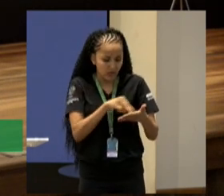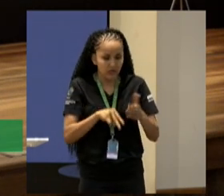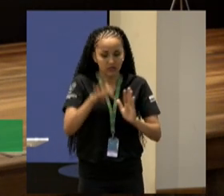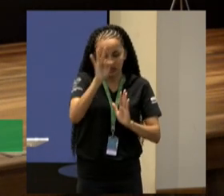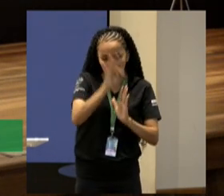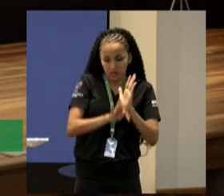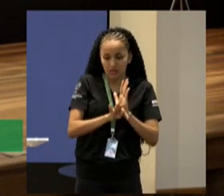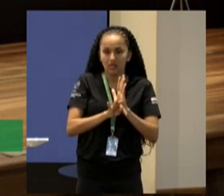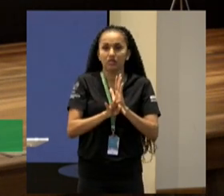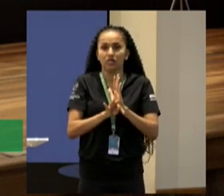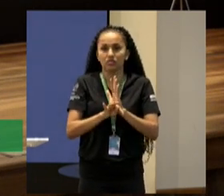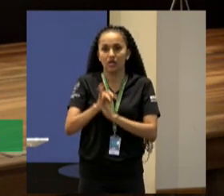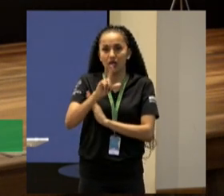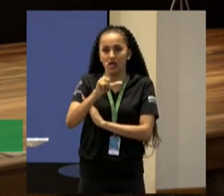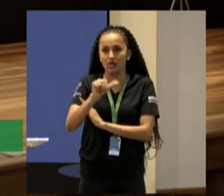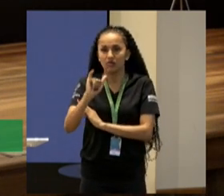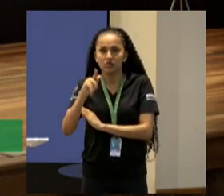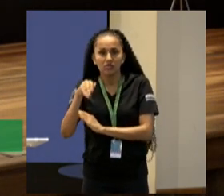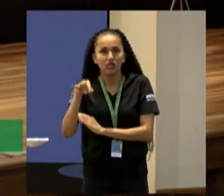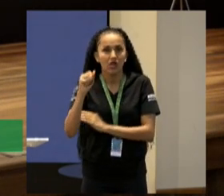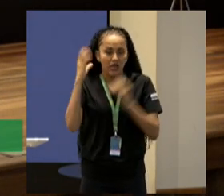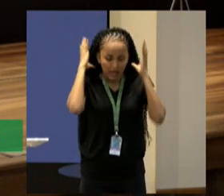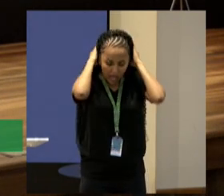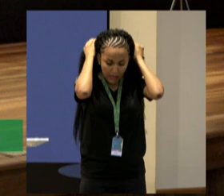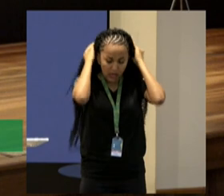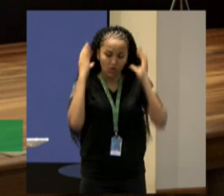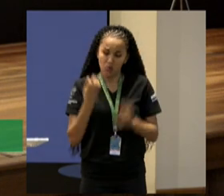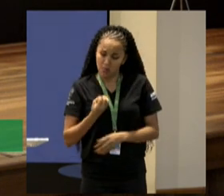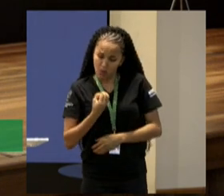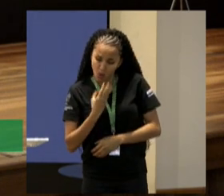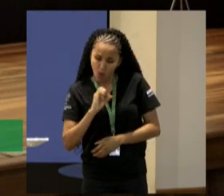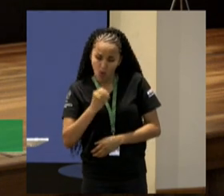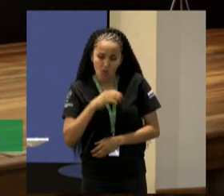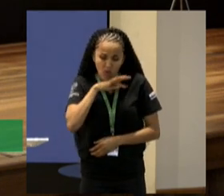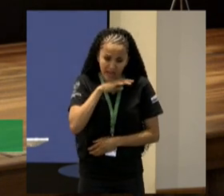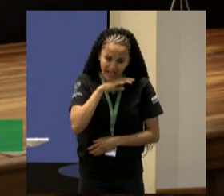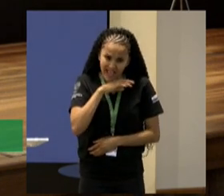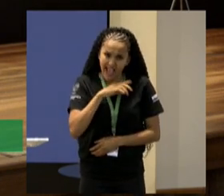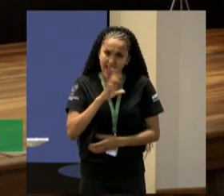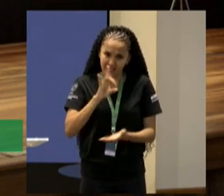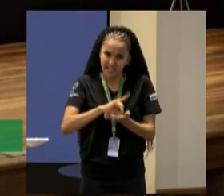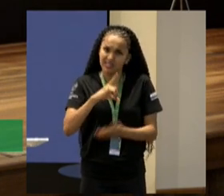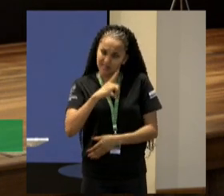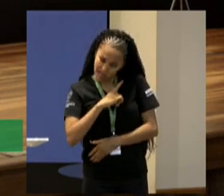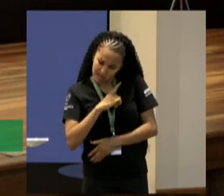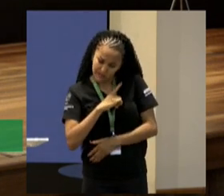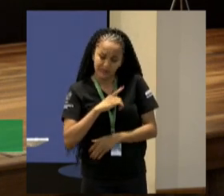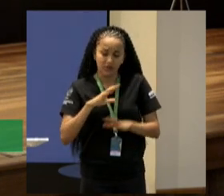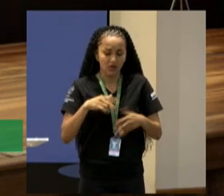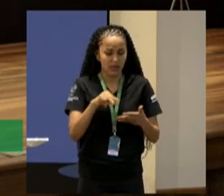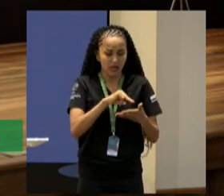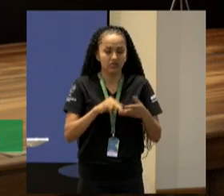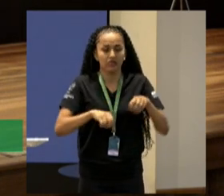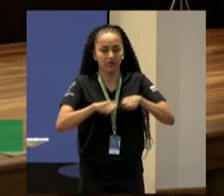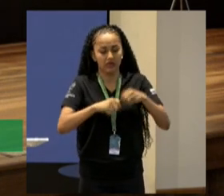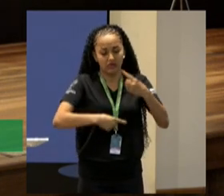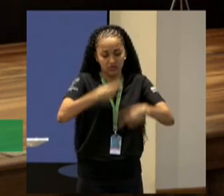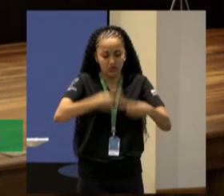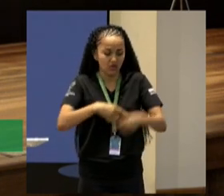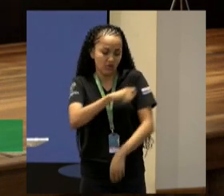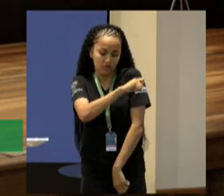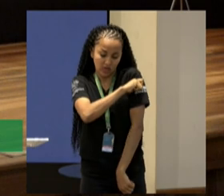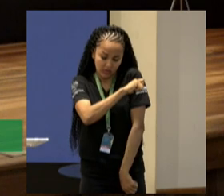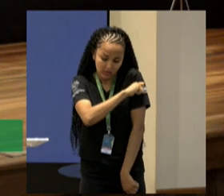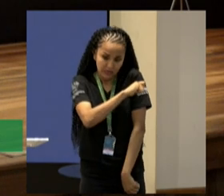texto da Luciana Bento, Cabelo Bom e Cabelo Ruim, Será que Isso Existe Mesmo? Então, a partir da leitura do texto, a gente faz uma discussão com os